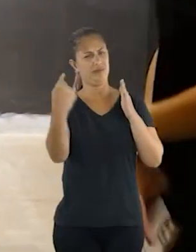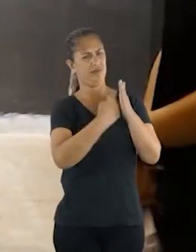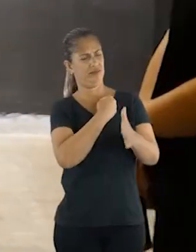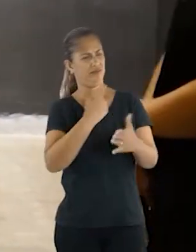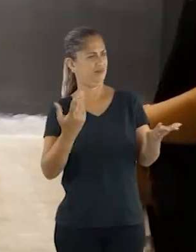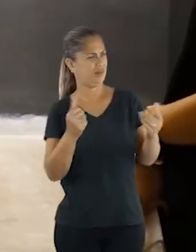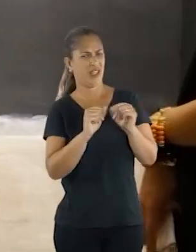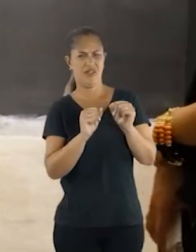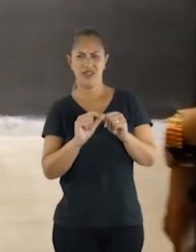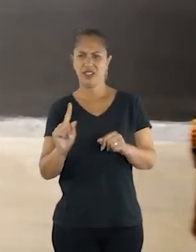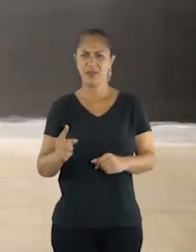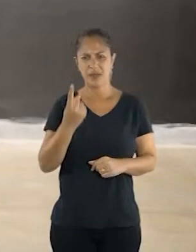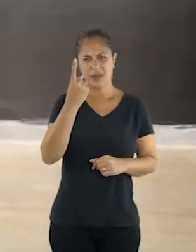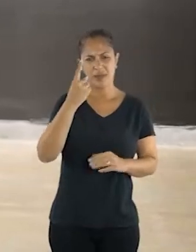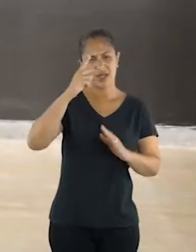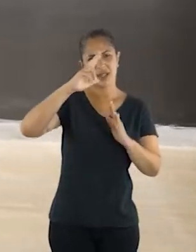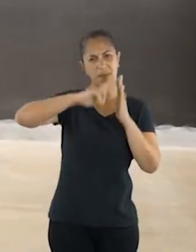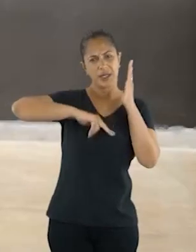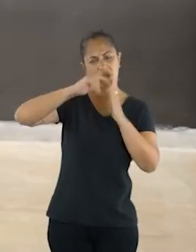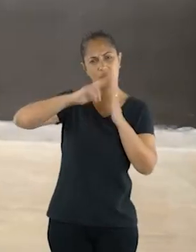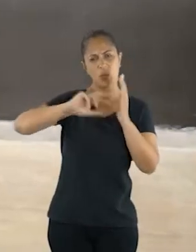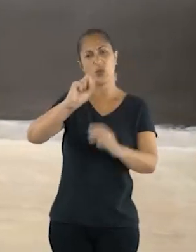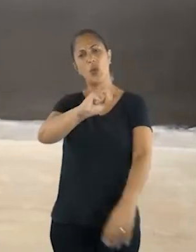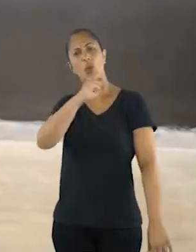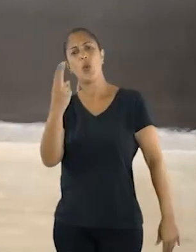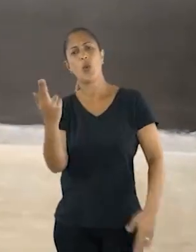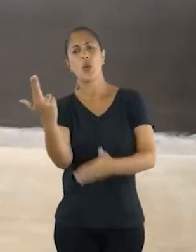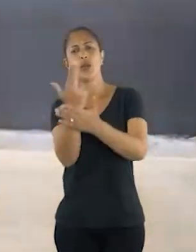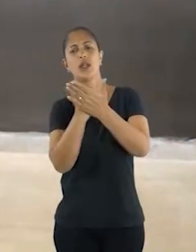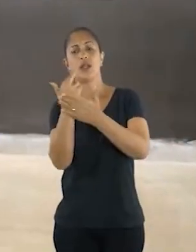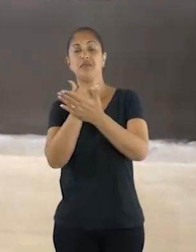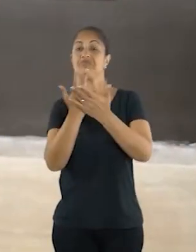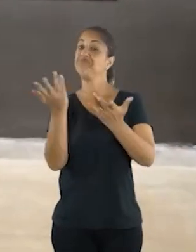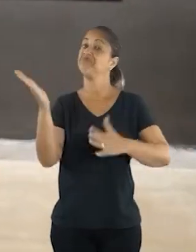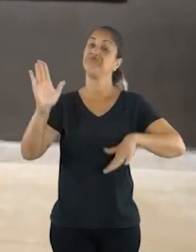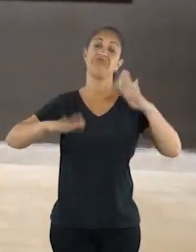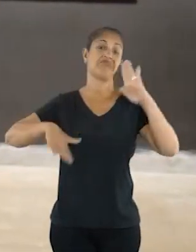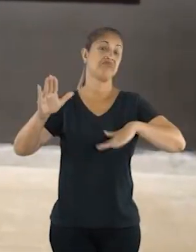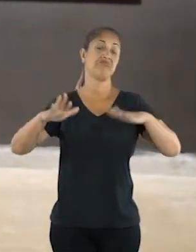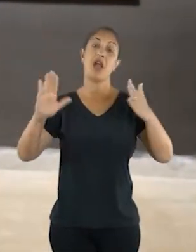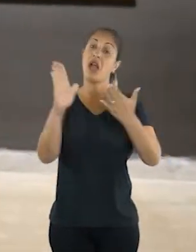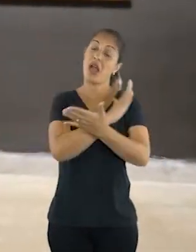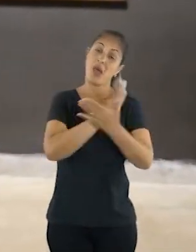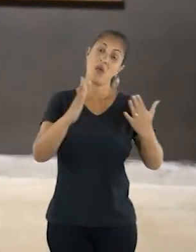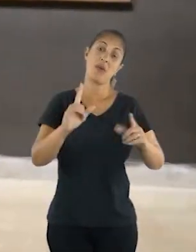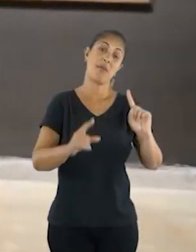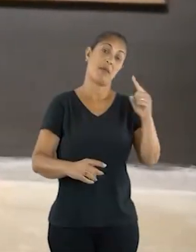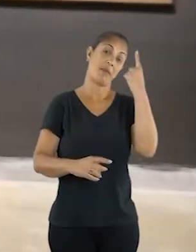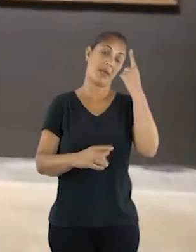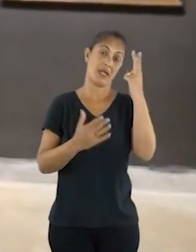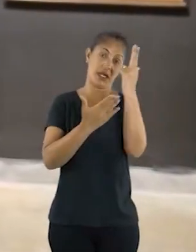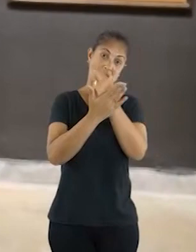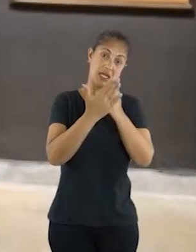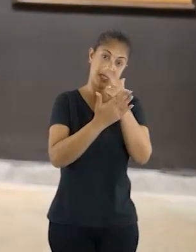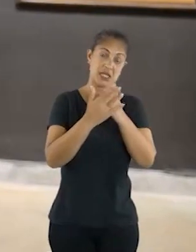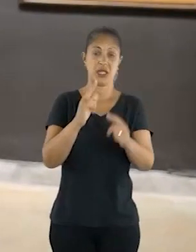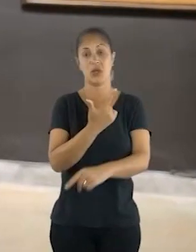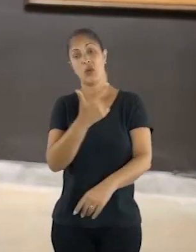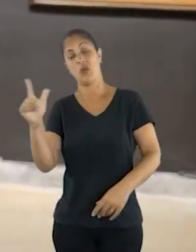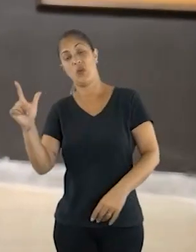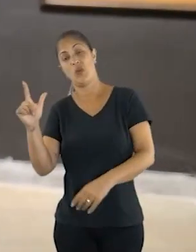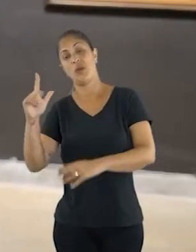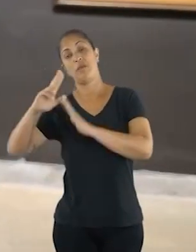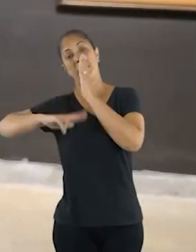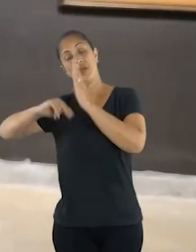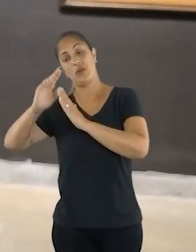fez primeiro a gravura ou primeiro a pintura? Varia. Tem alguns que ele fez primeiro a gravura e depois ele fez